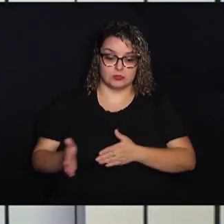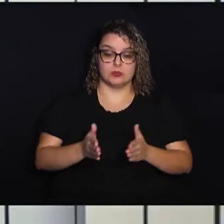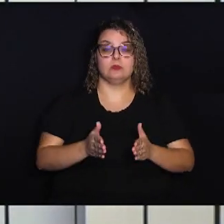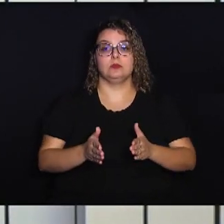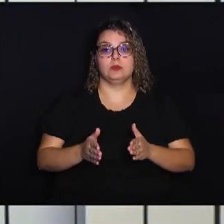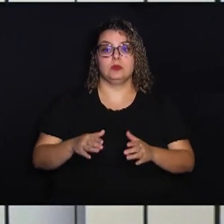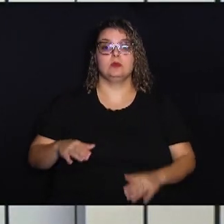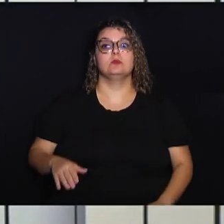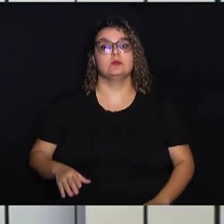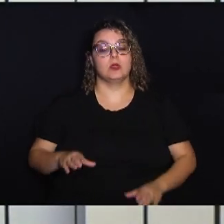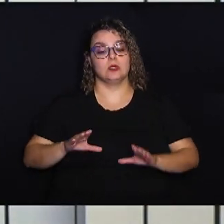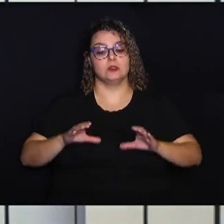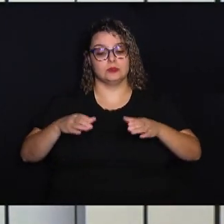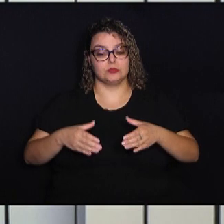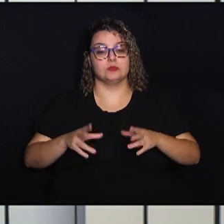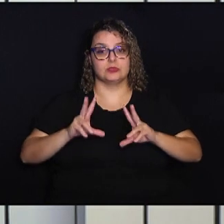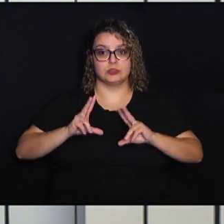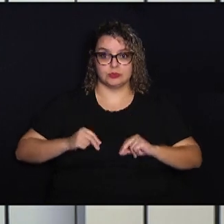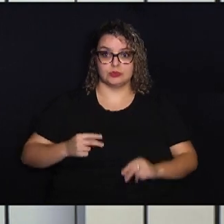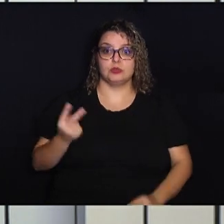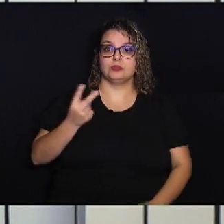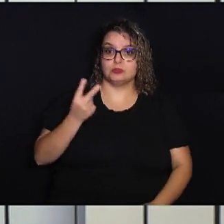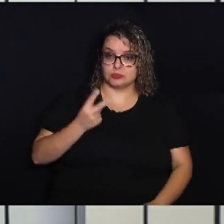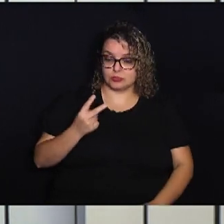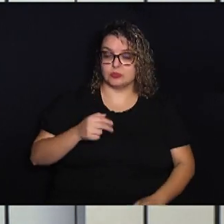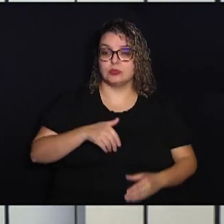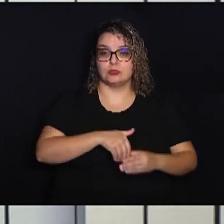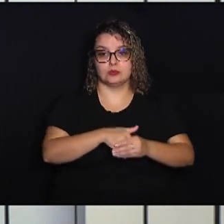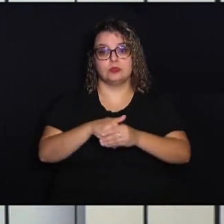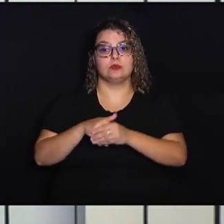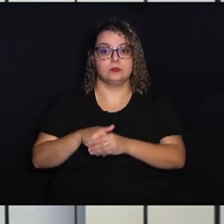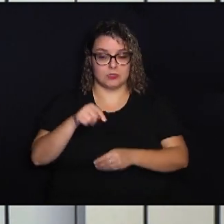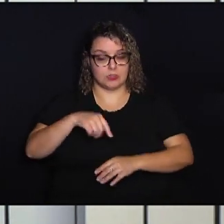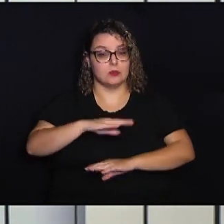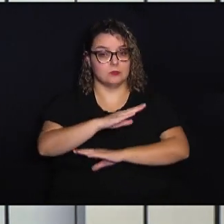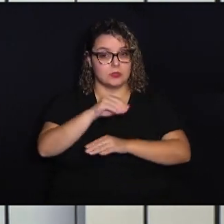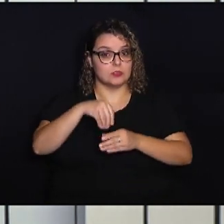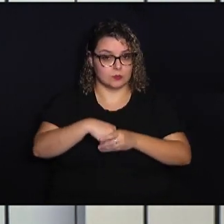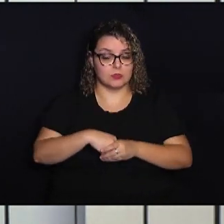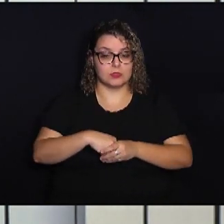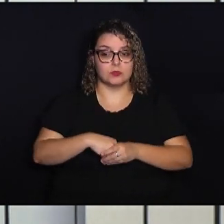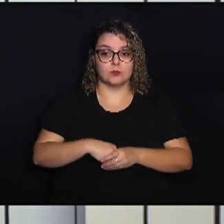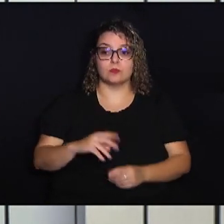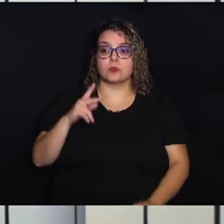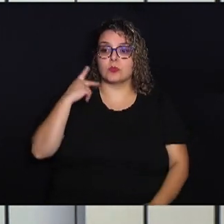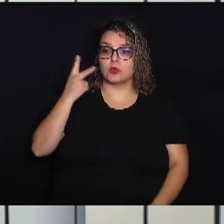voluntários, engloba escolas da rede pública e particular de ensino aqui do município.